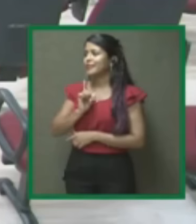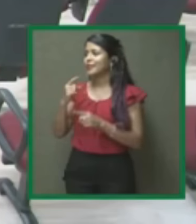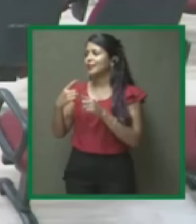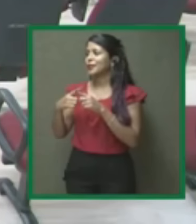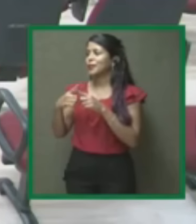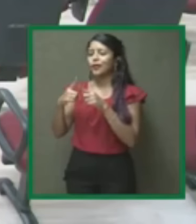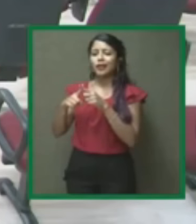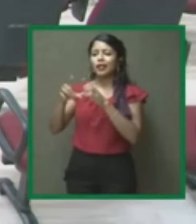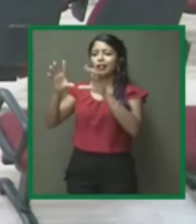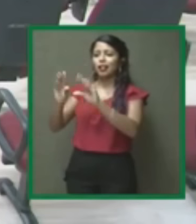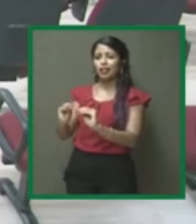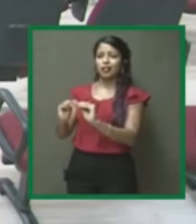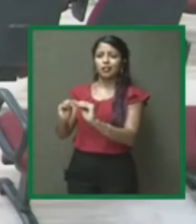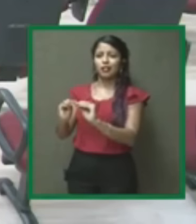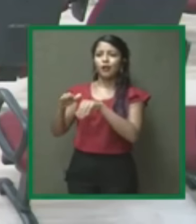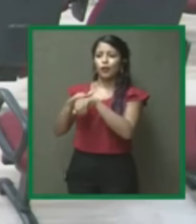Desligou o monitor.